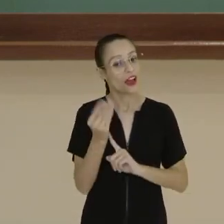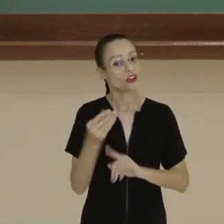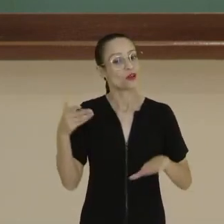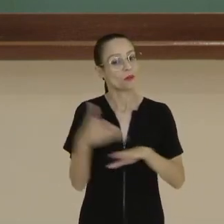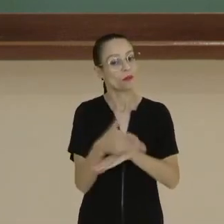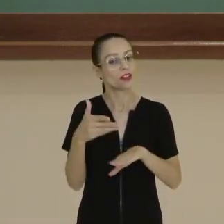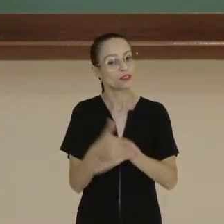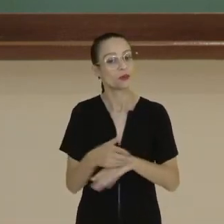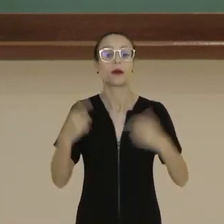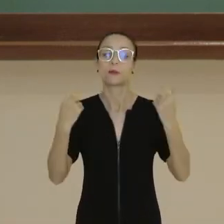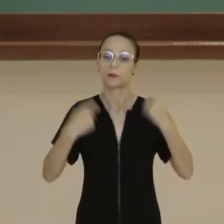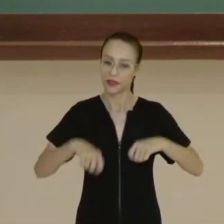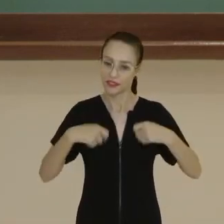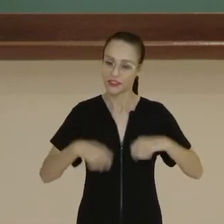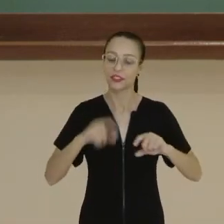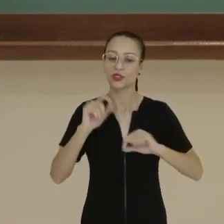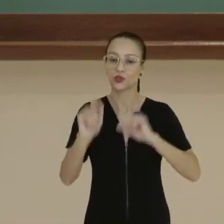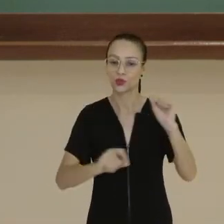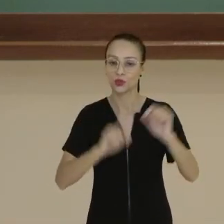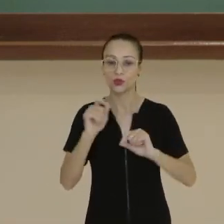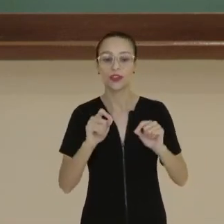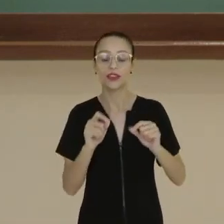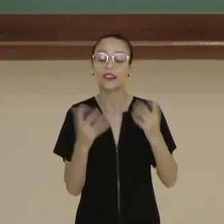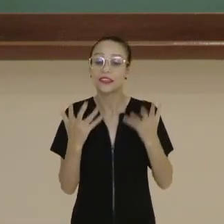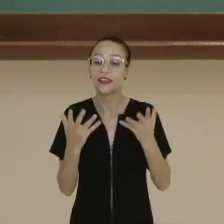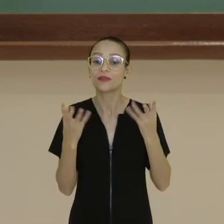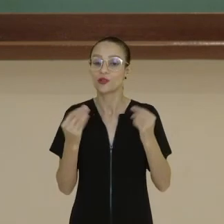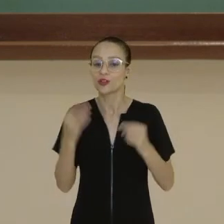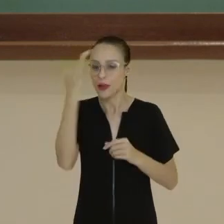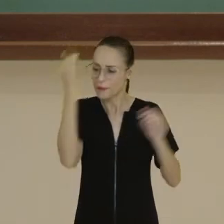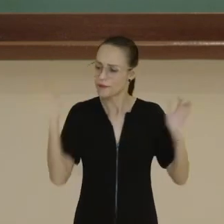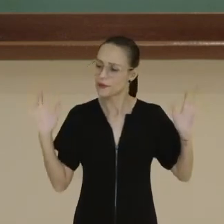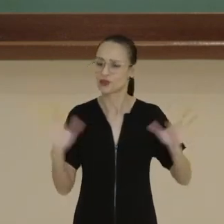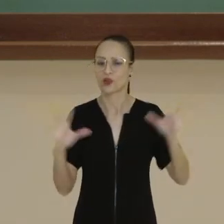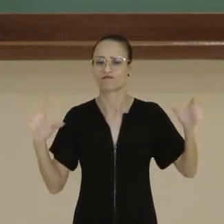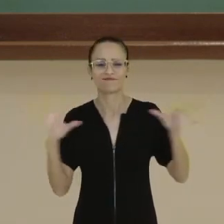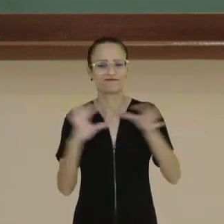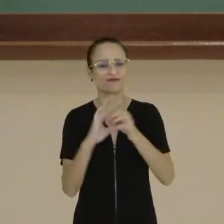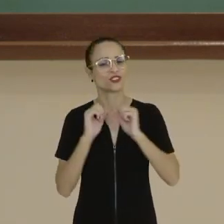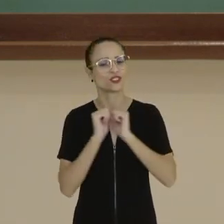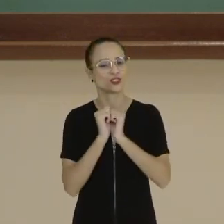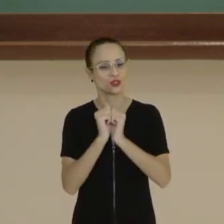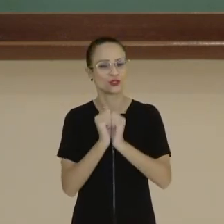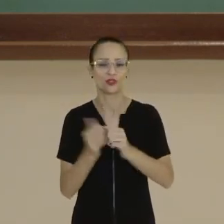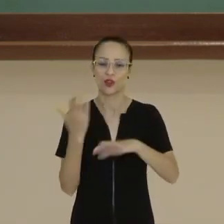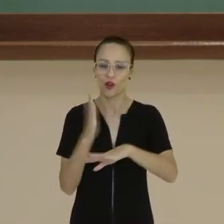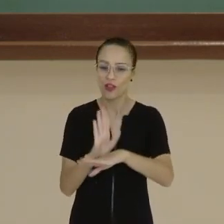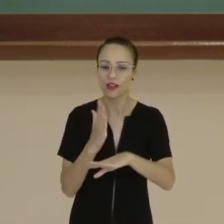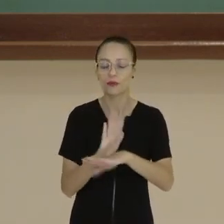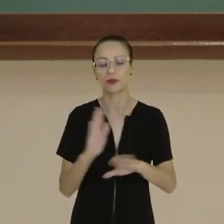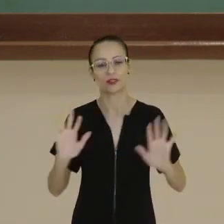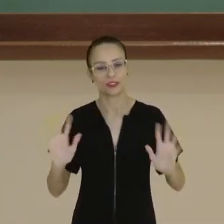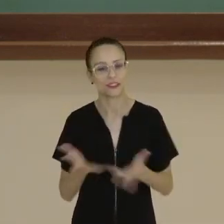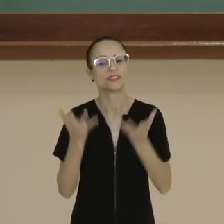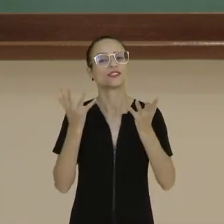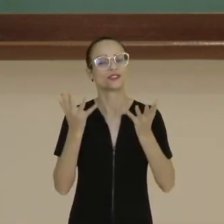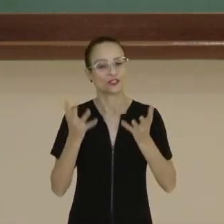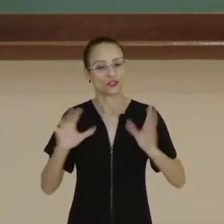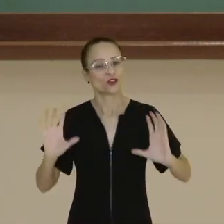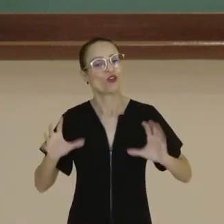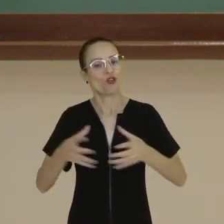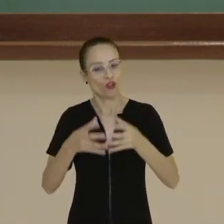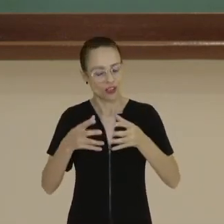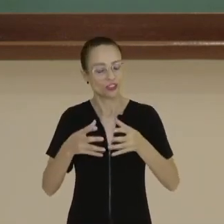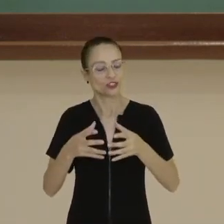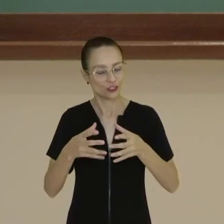participativa, ela precisa, né, e quer muito o público junto, né, colaborando assim, de uma forma